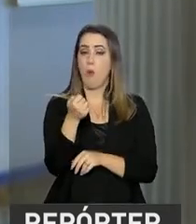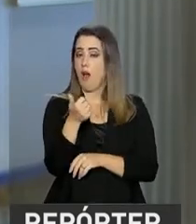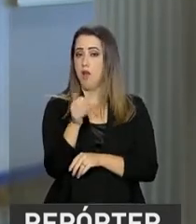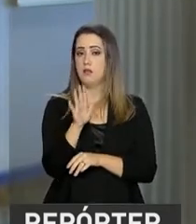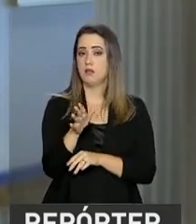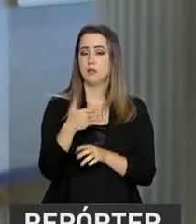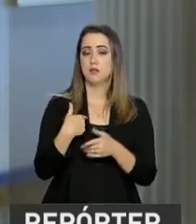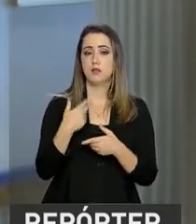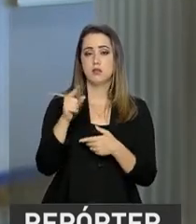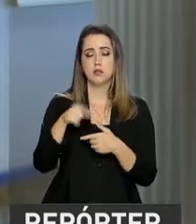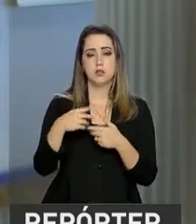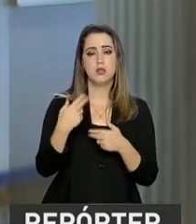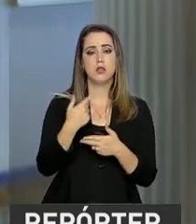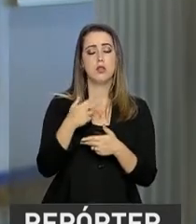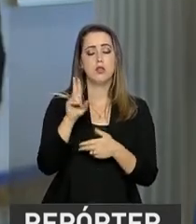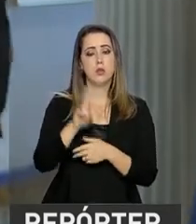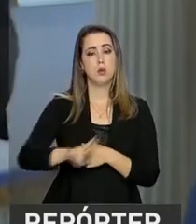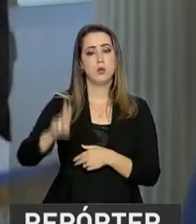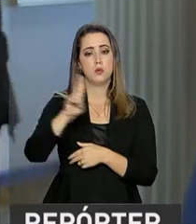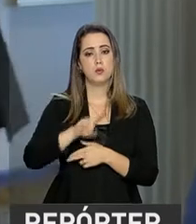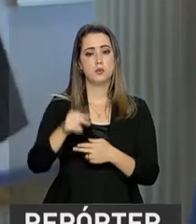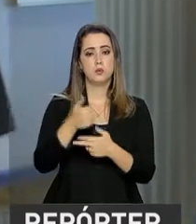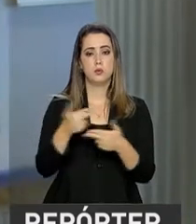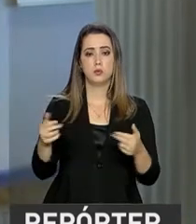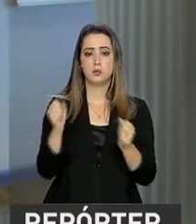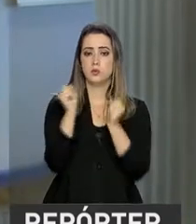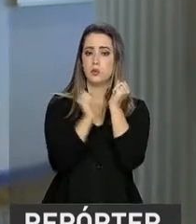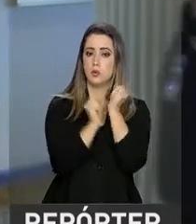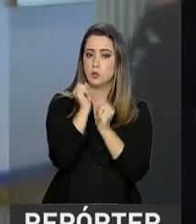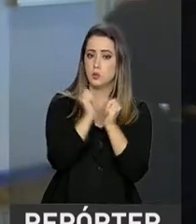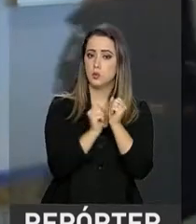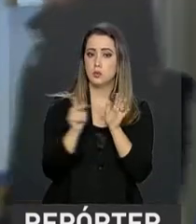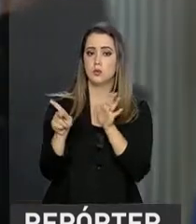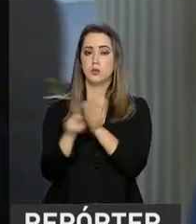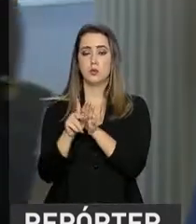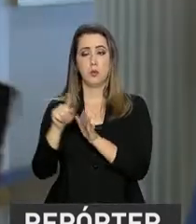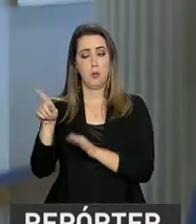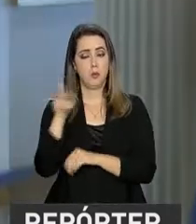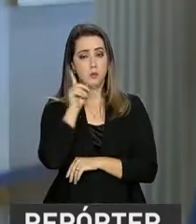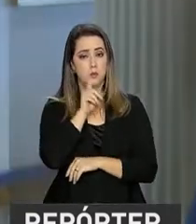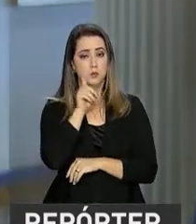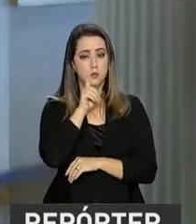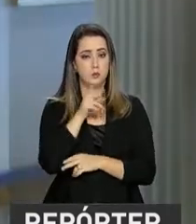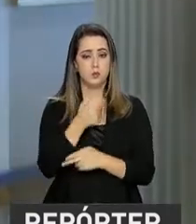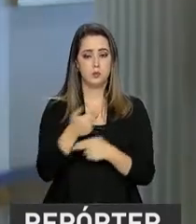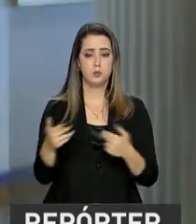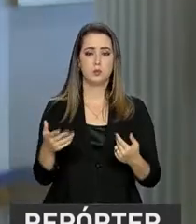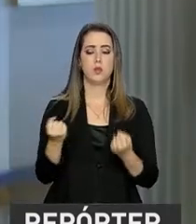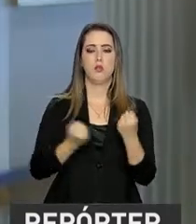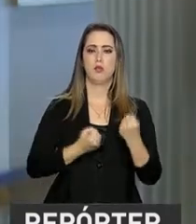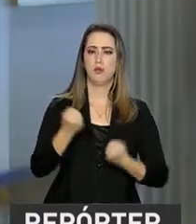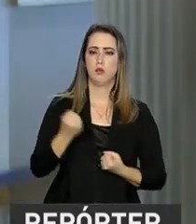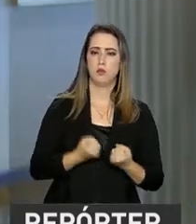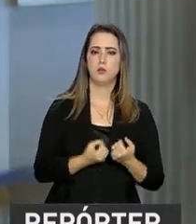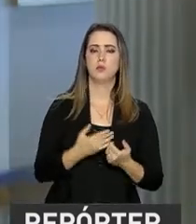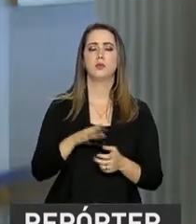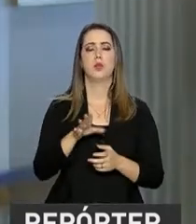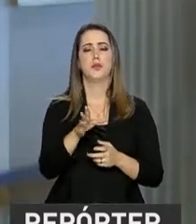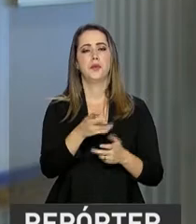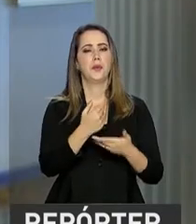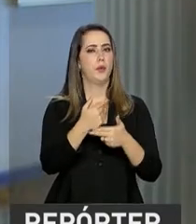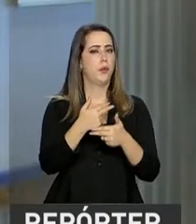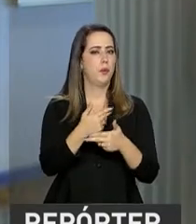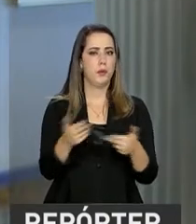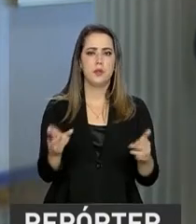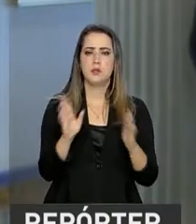como matéria-prima, como insumo de indústrias norte-americanas que produzem automóveis, produzem eletrodomésticos,